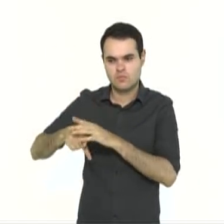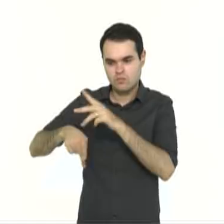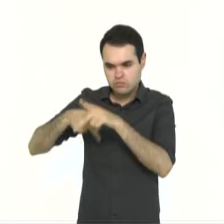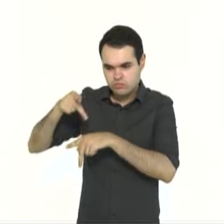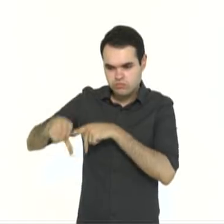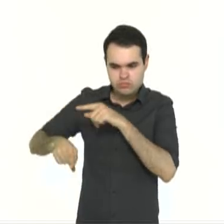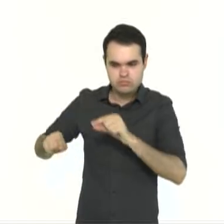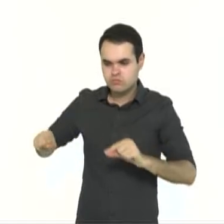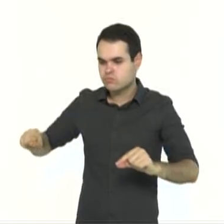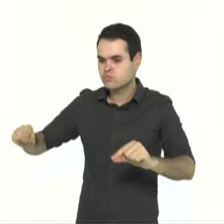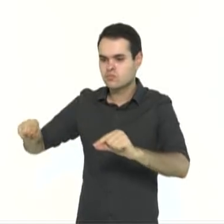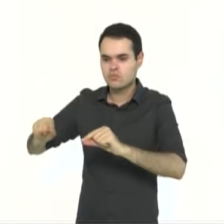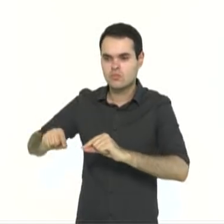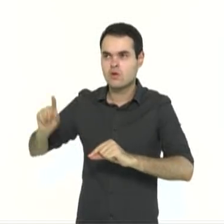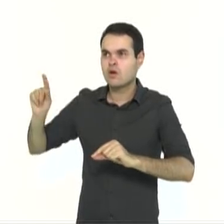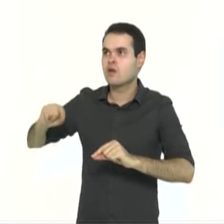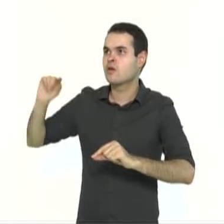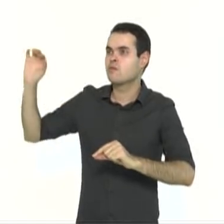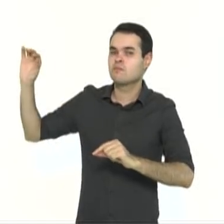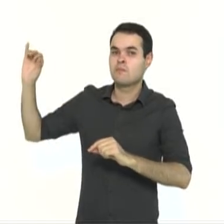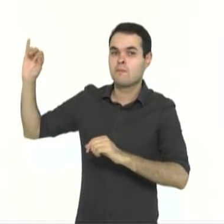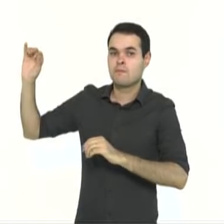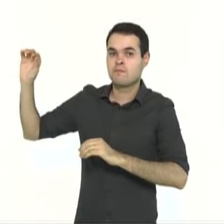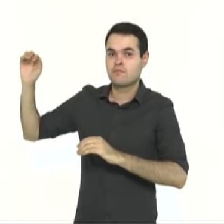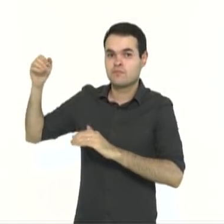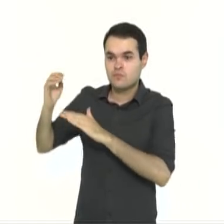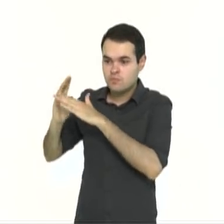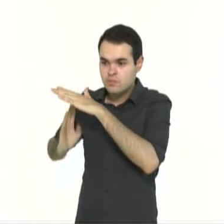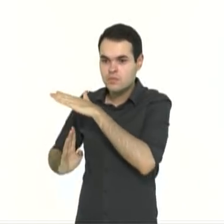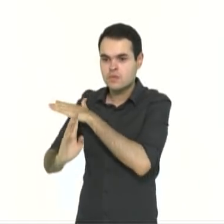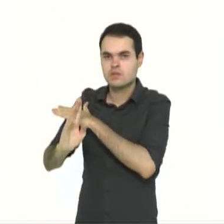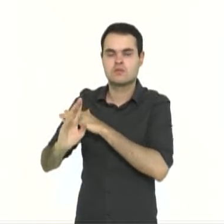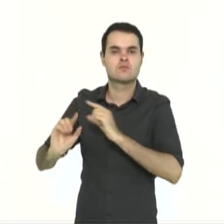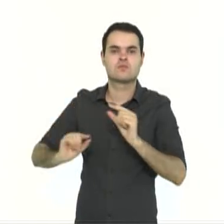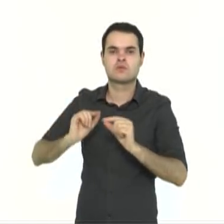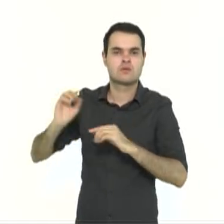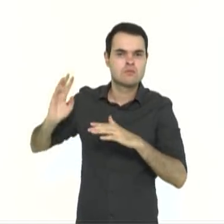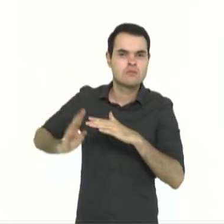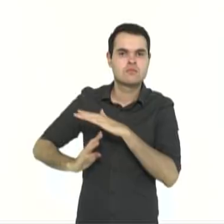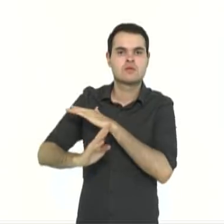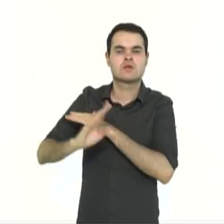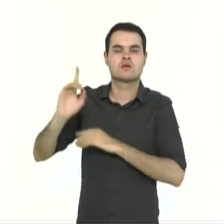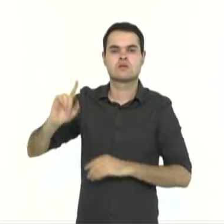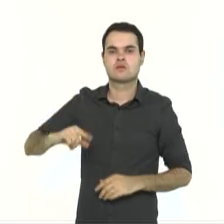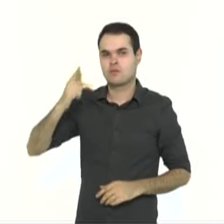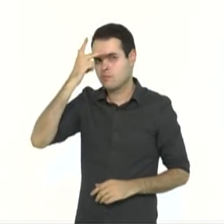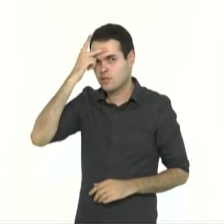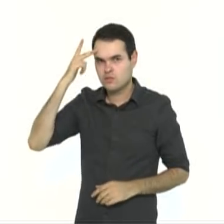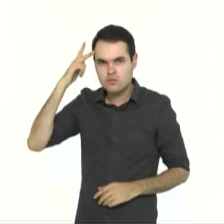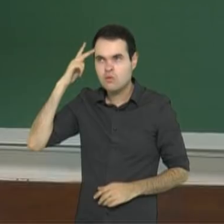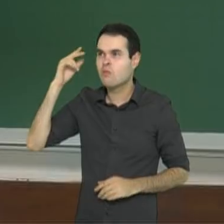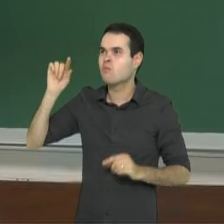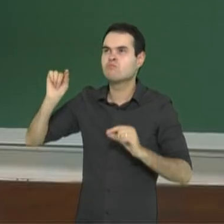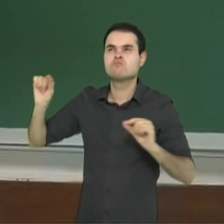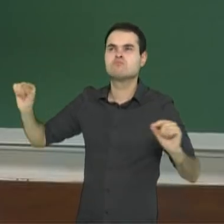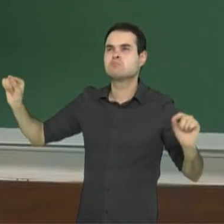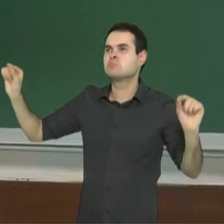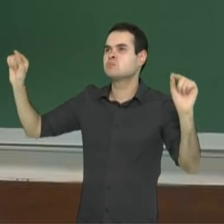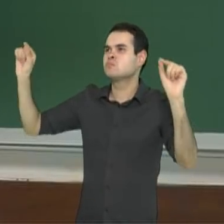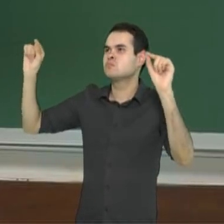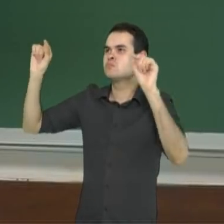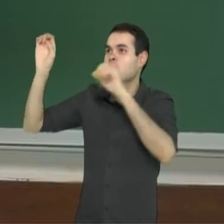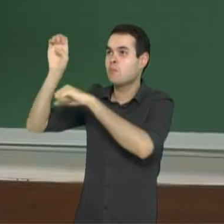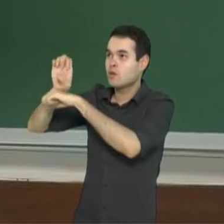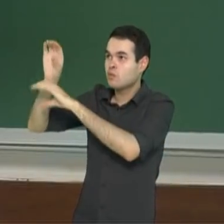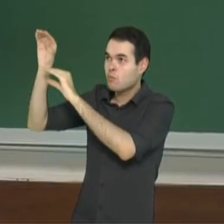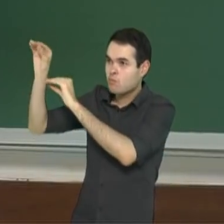por migrantes. Preste atenção, o que são migrantes? São colonos, é a população que sai de um